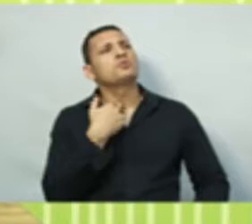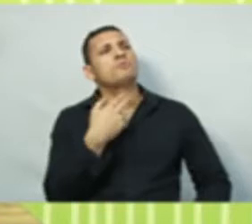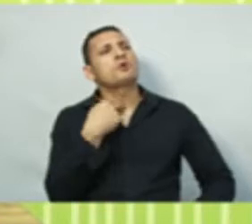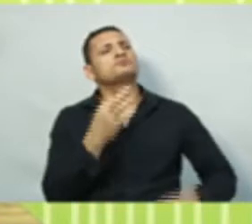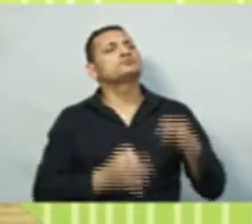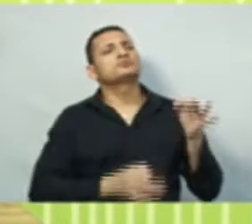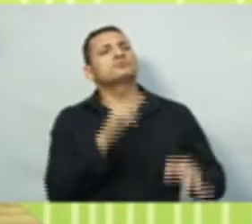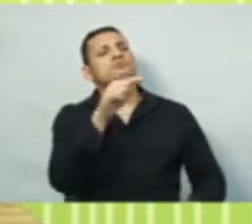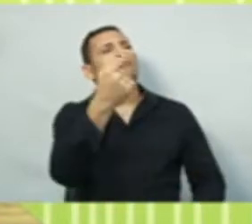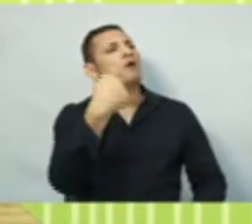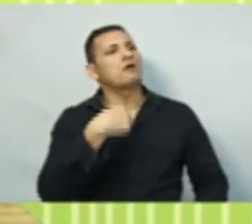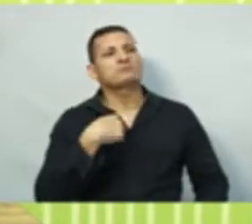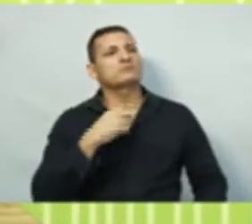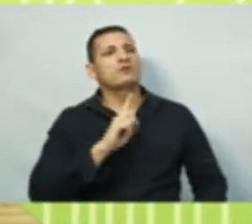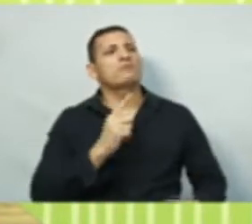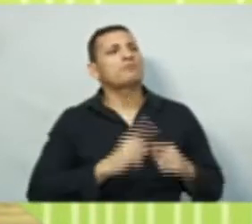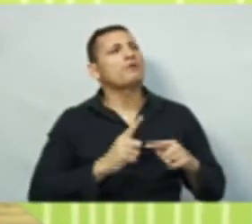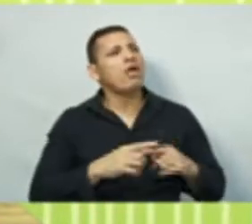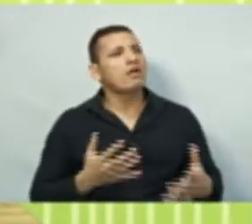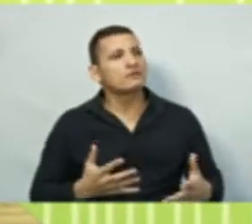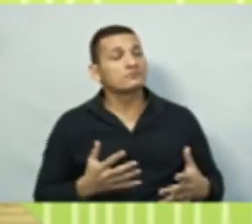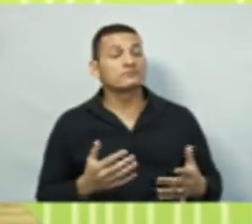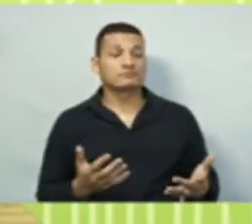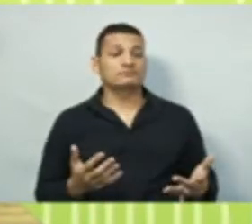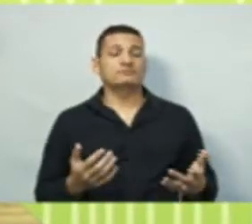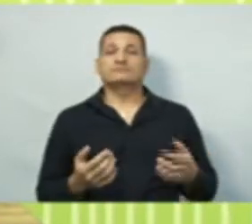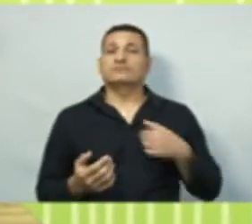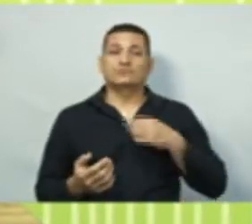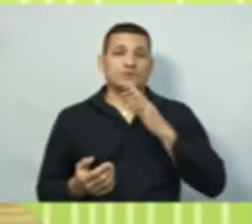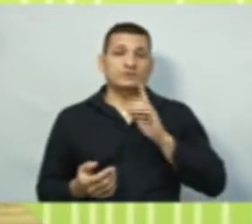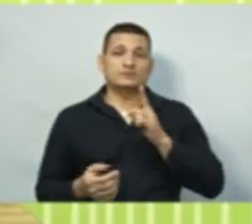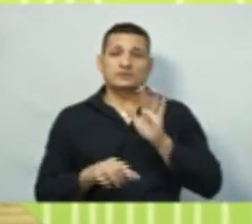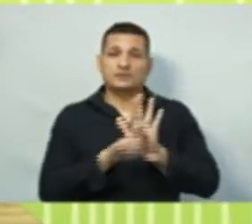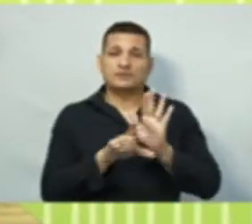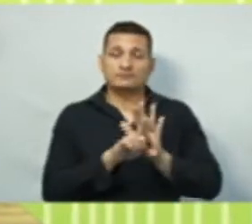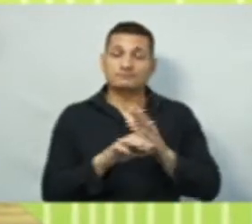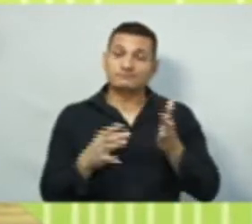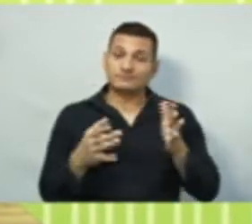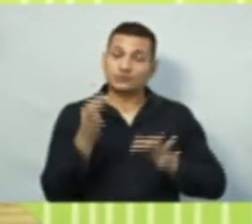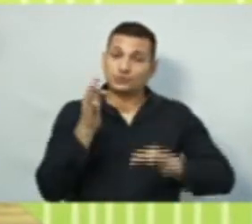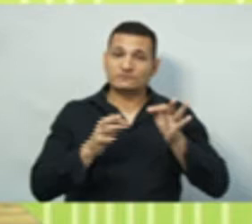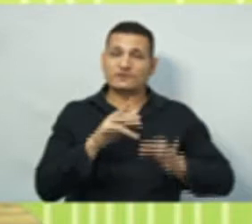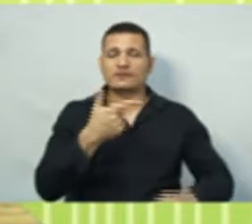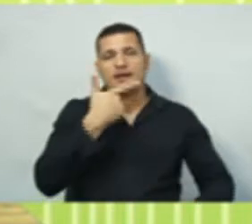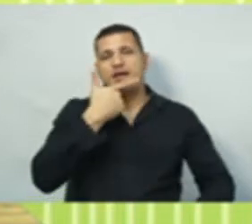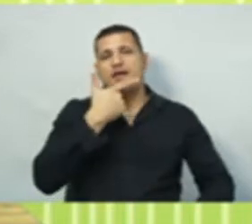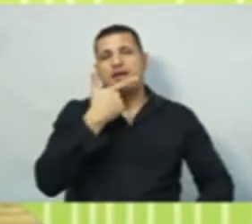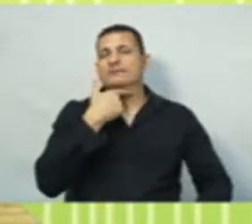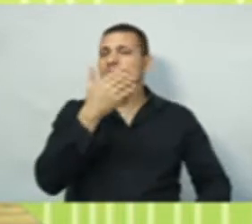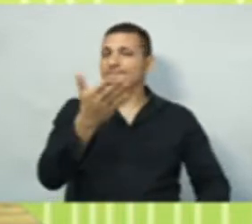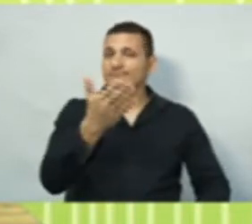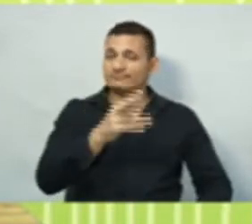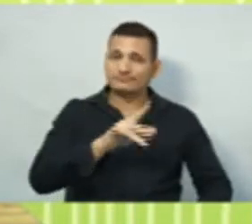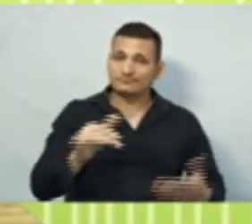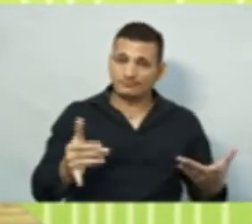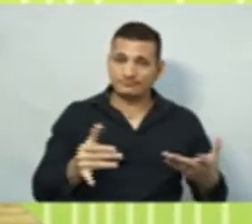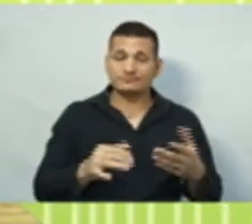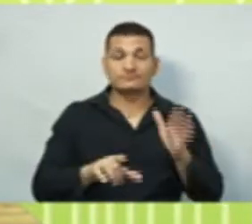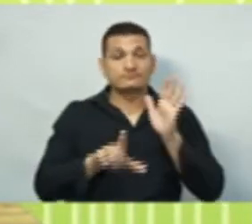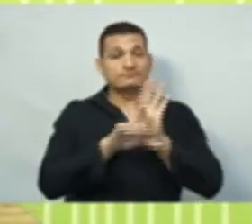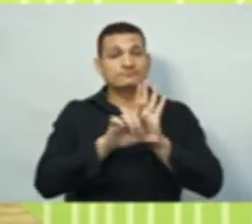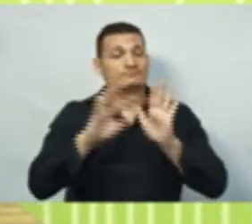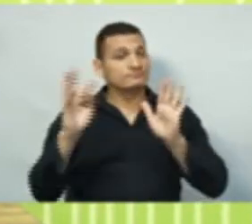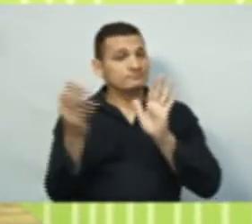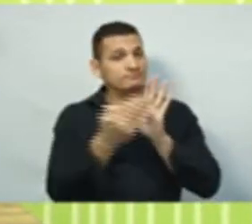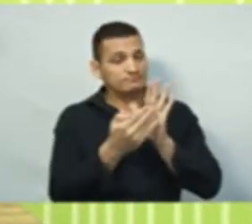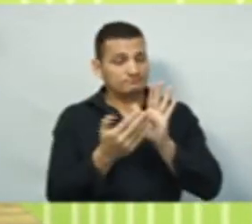não, porque não conhecia essa lei. O juiz vai dar risada se você disser isso para ele. Toda lei subentende que